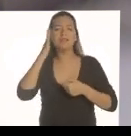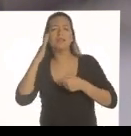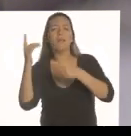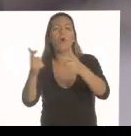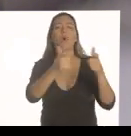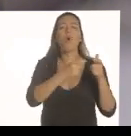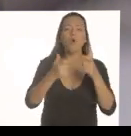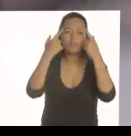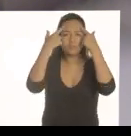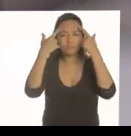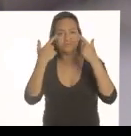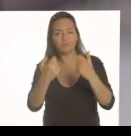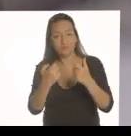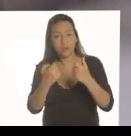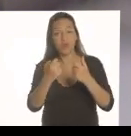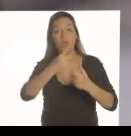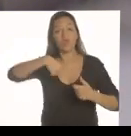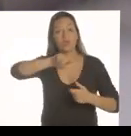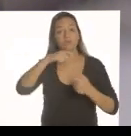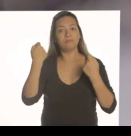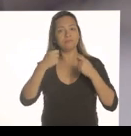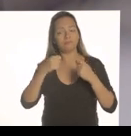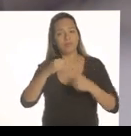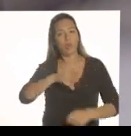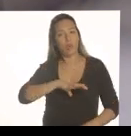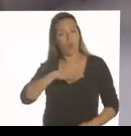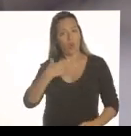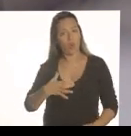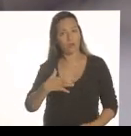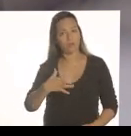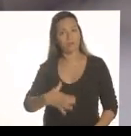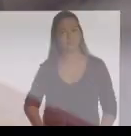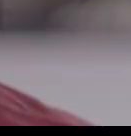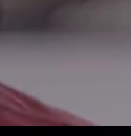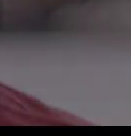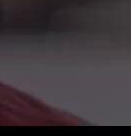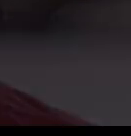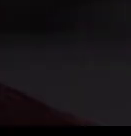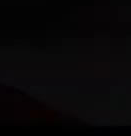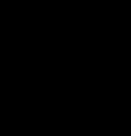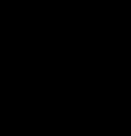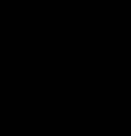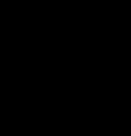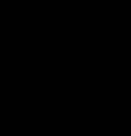cada bairro, agir com prevenção e rapidez, encarar o crime como eu sempre fiz.